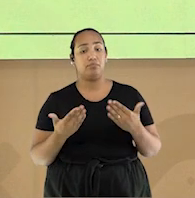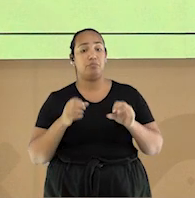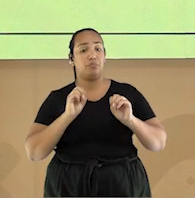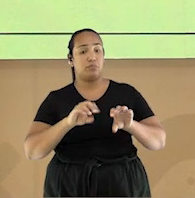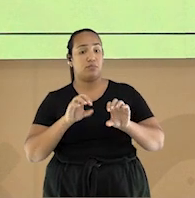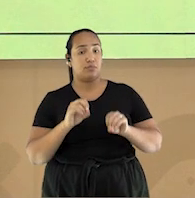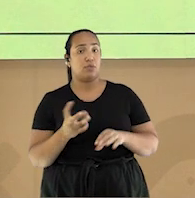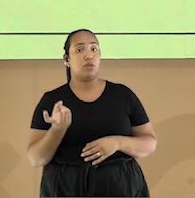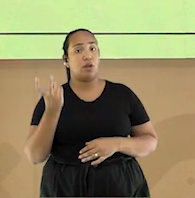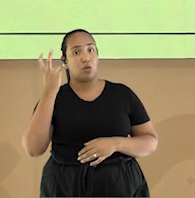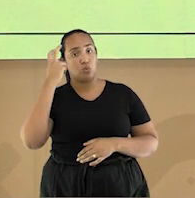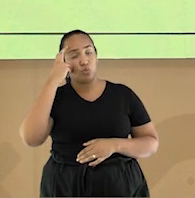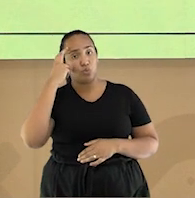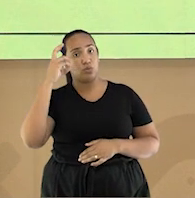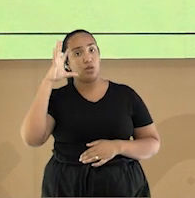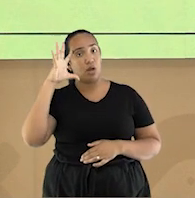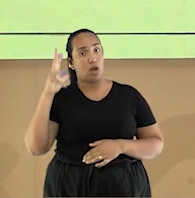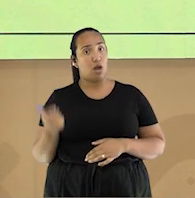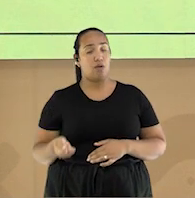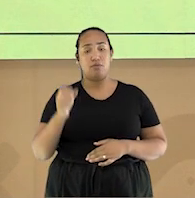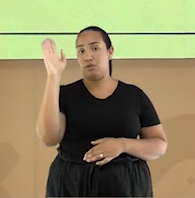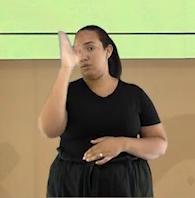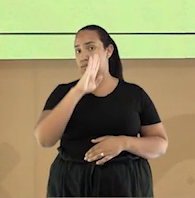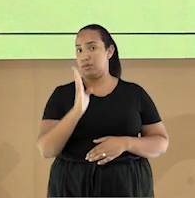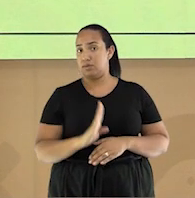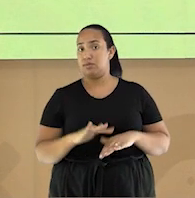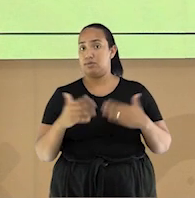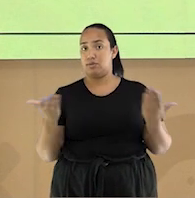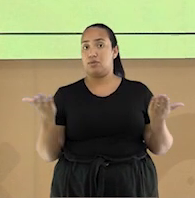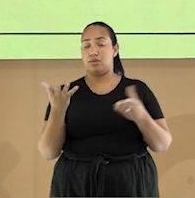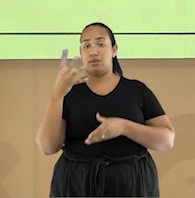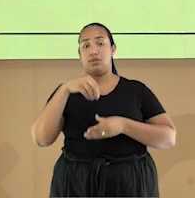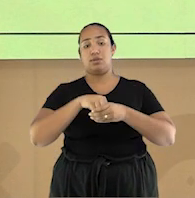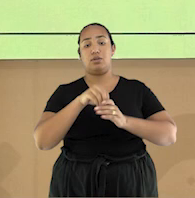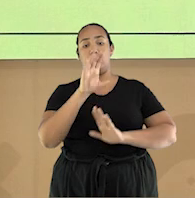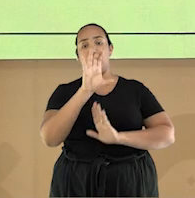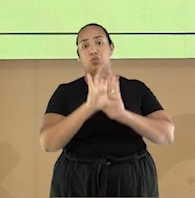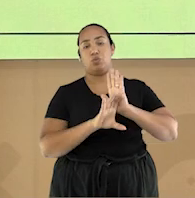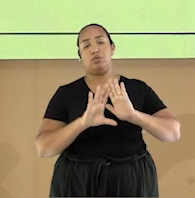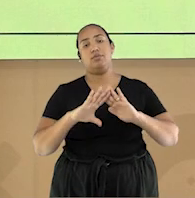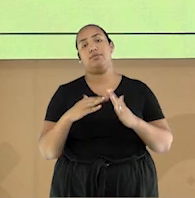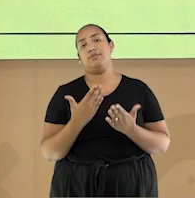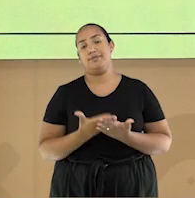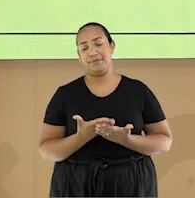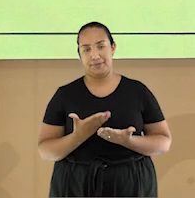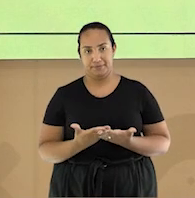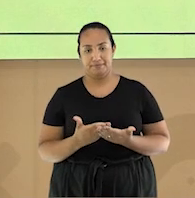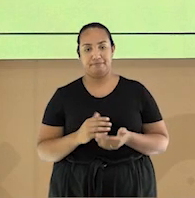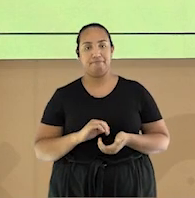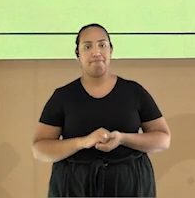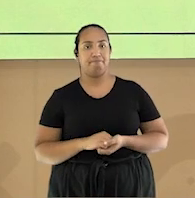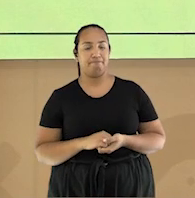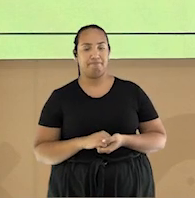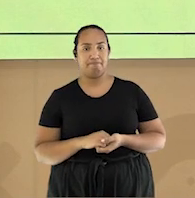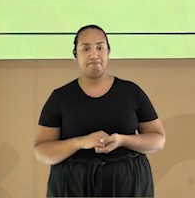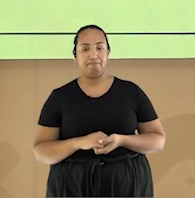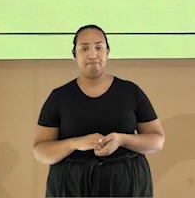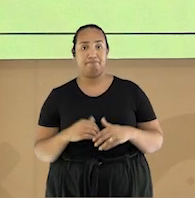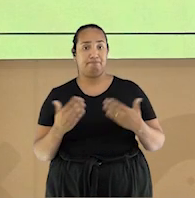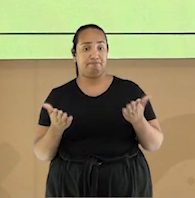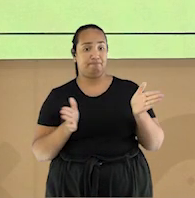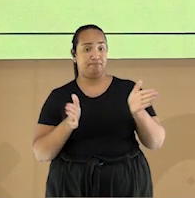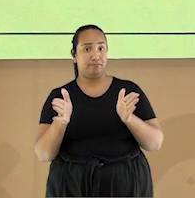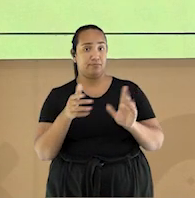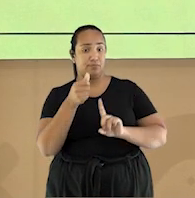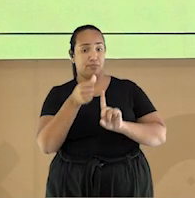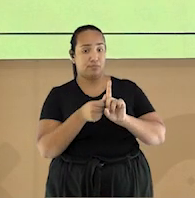da cultura afro-brasileira passou a fazer parte do currículo escolar em todo o país. Durante o período de